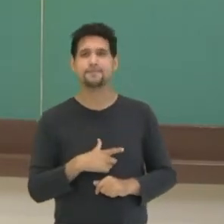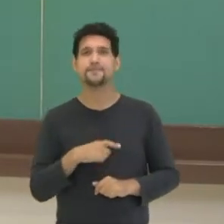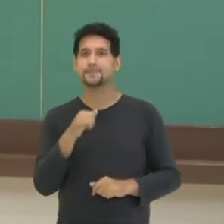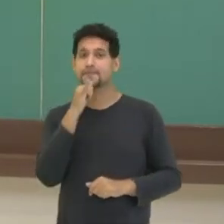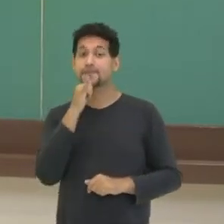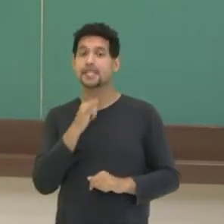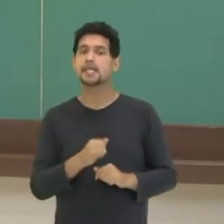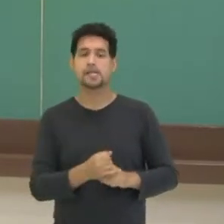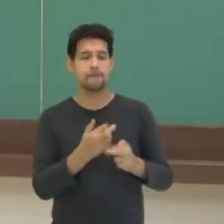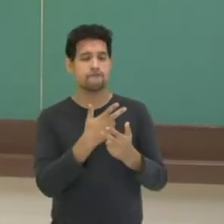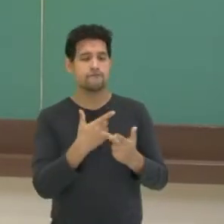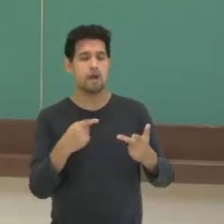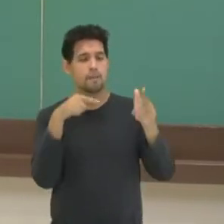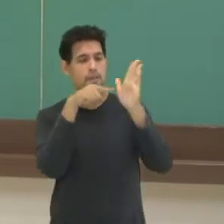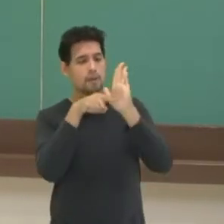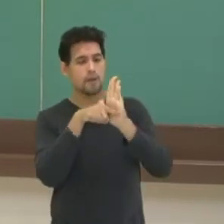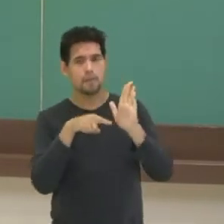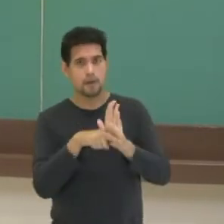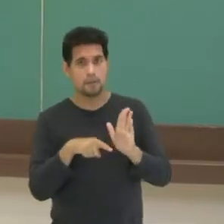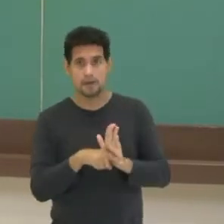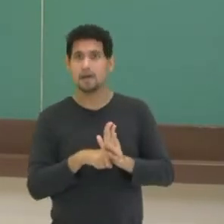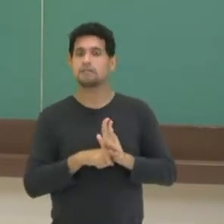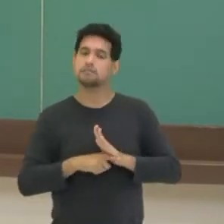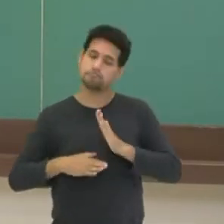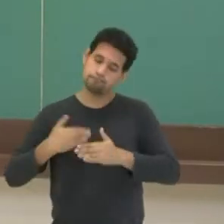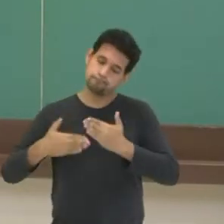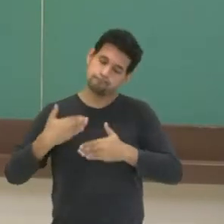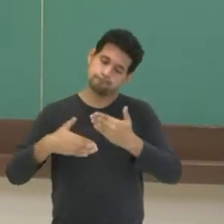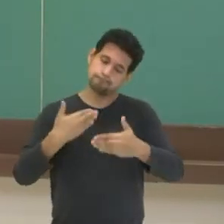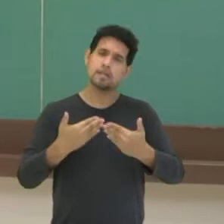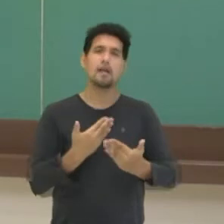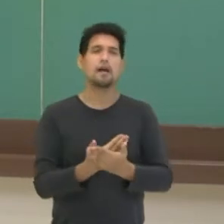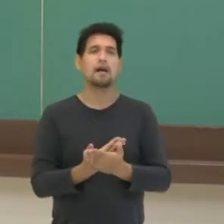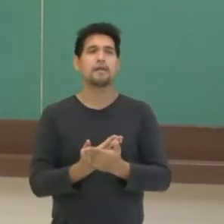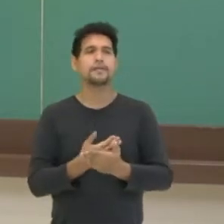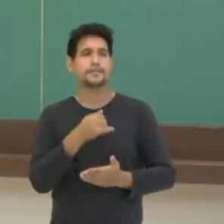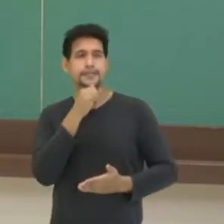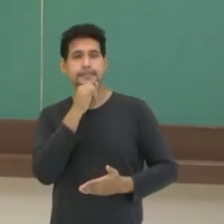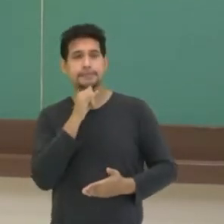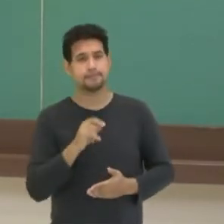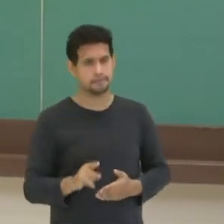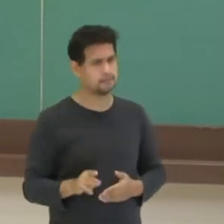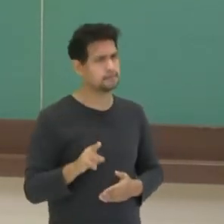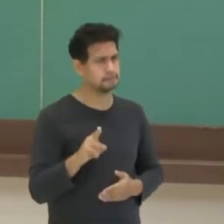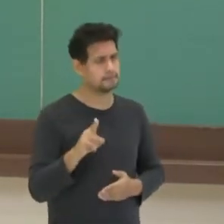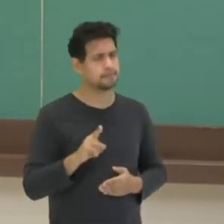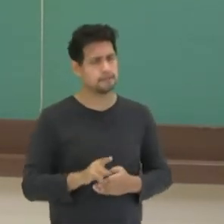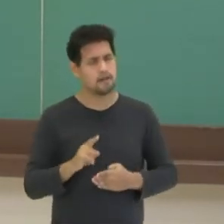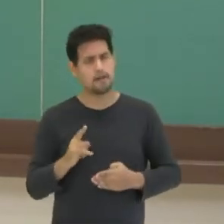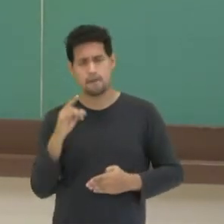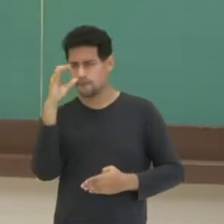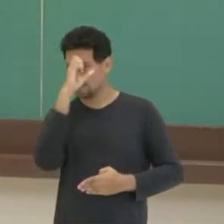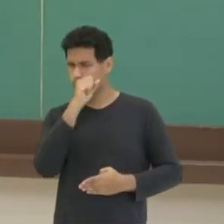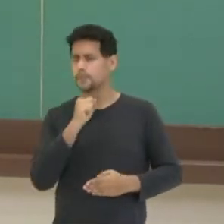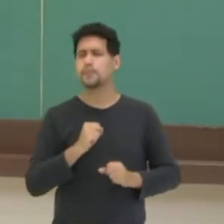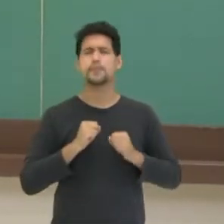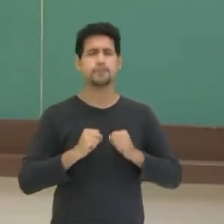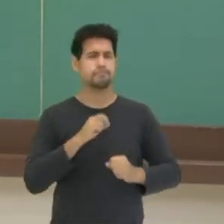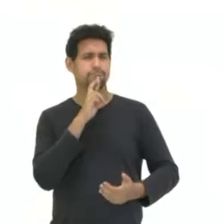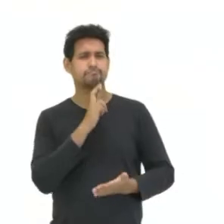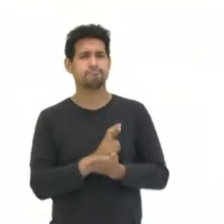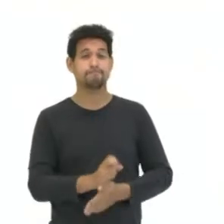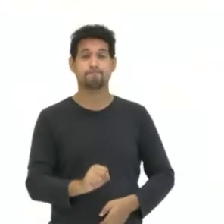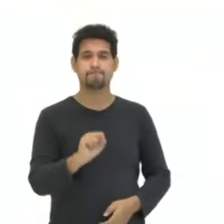Esses questionamentos, no decorrer da aula, você estará apto a respondê-los.